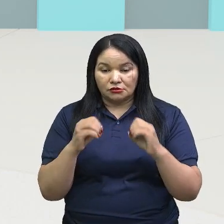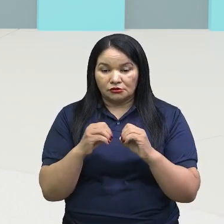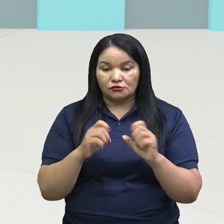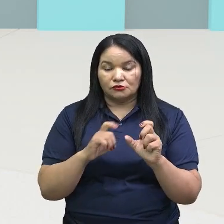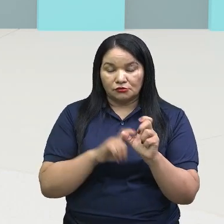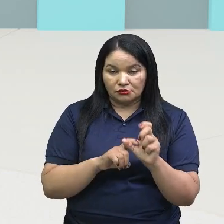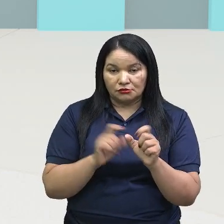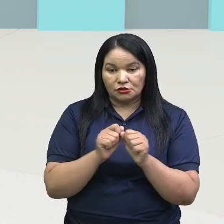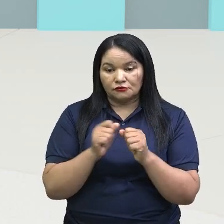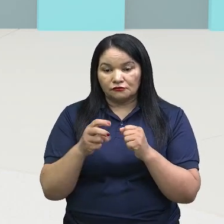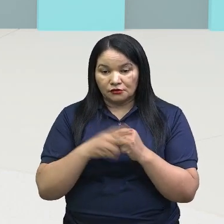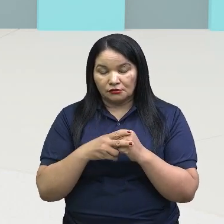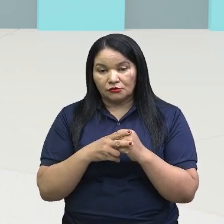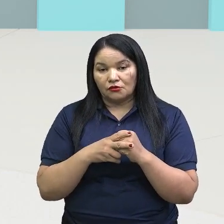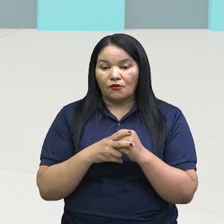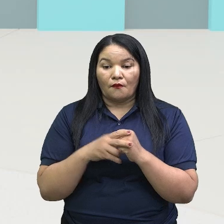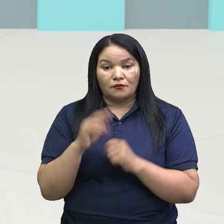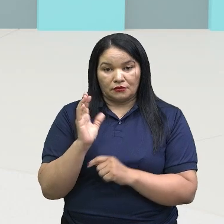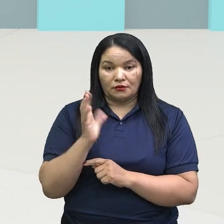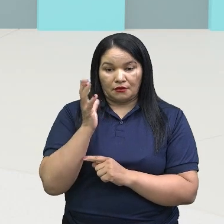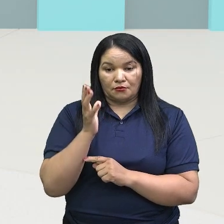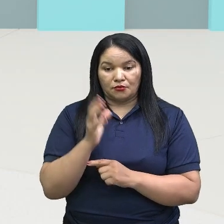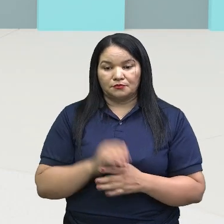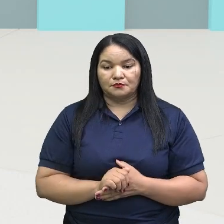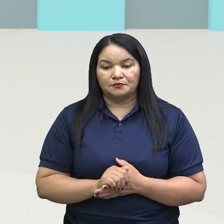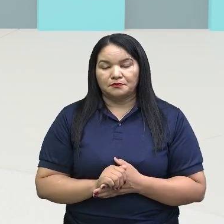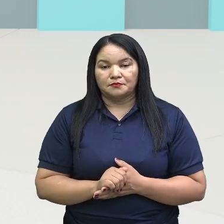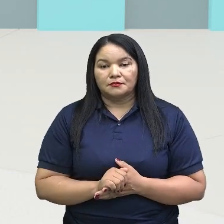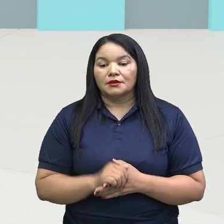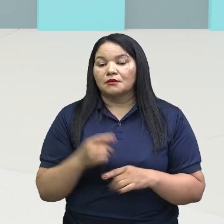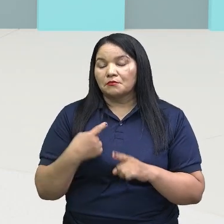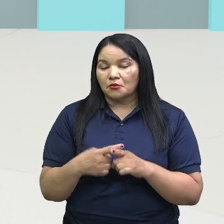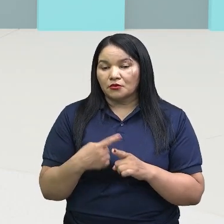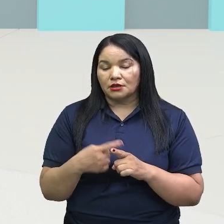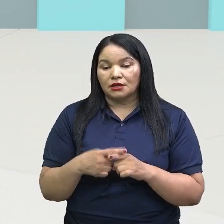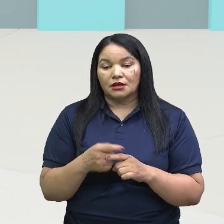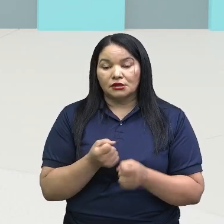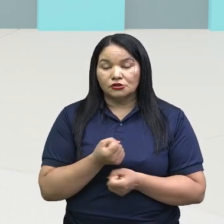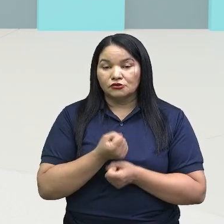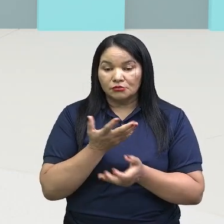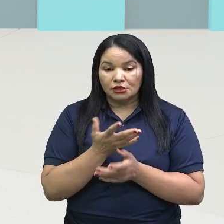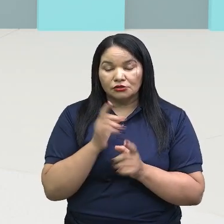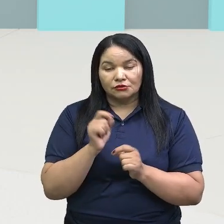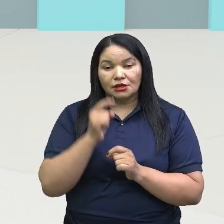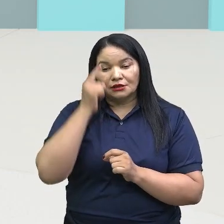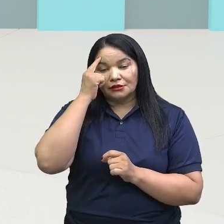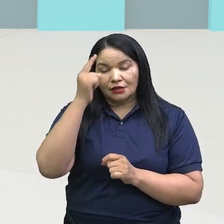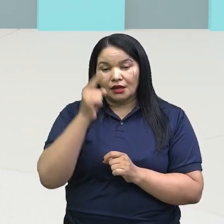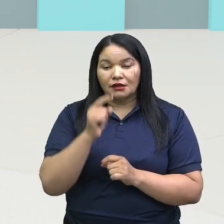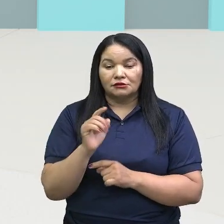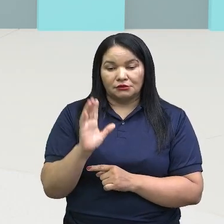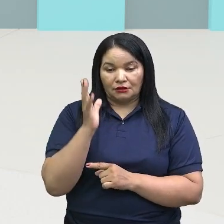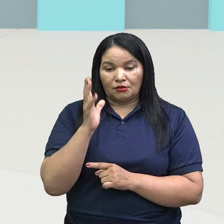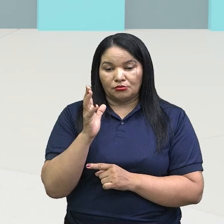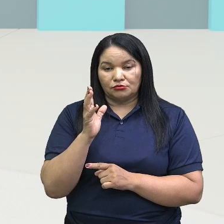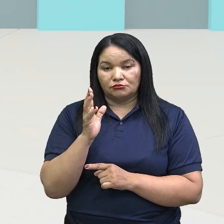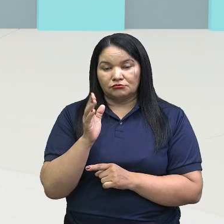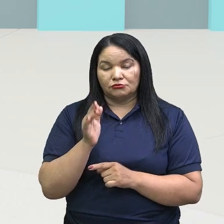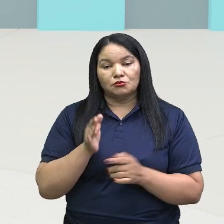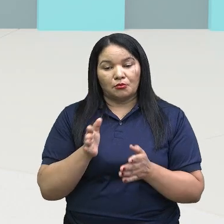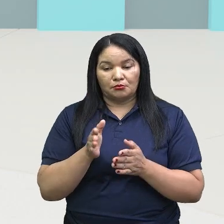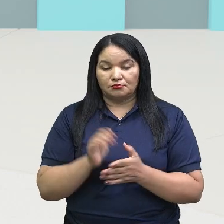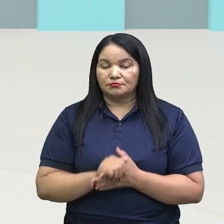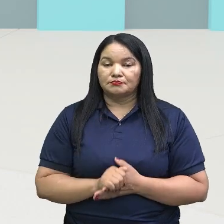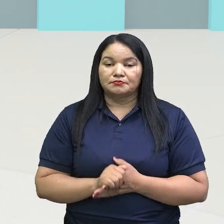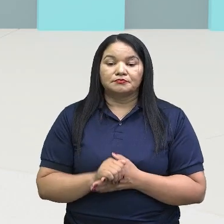subordinada adverbial temporal. Por quê? Porque ela expressa uma ideia de tempo, de momento.